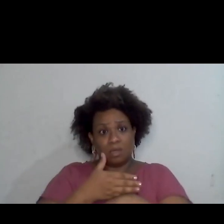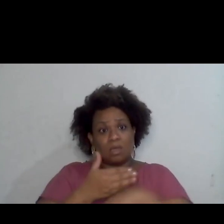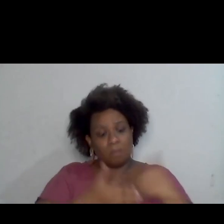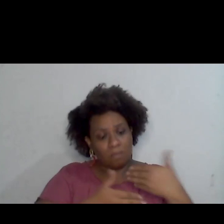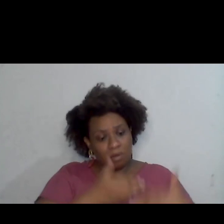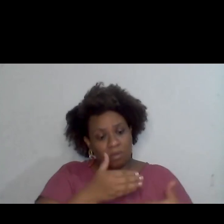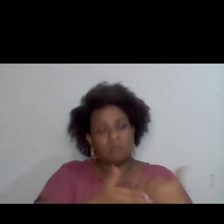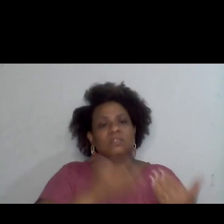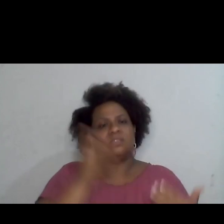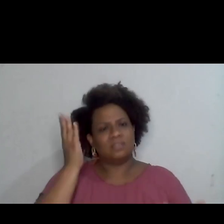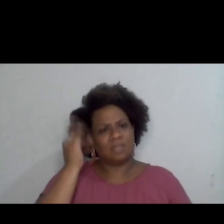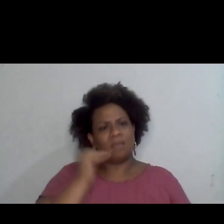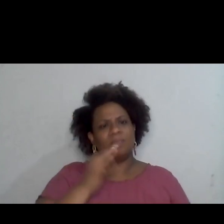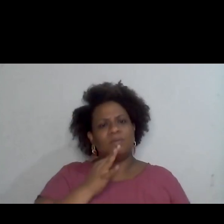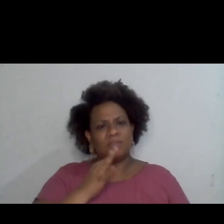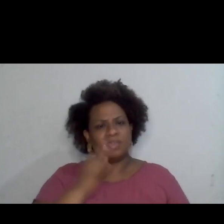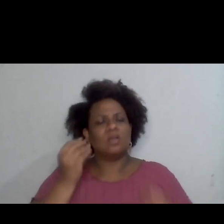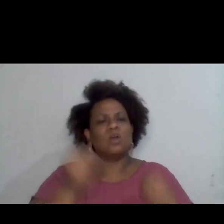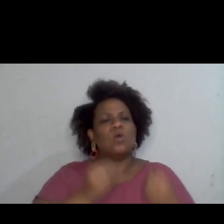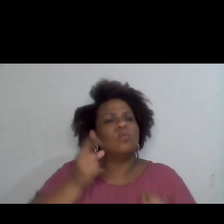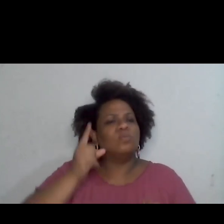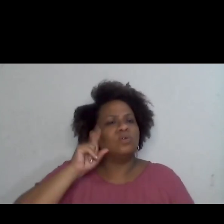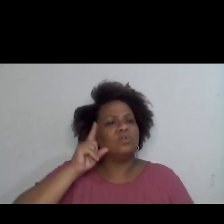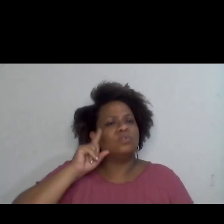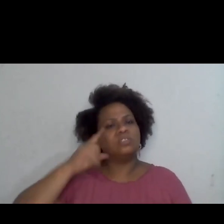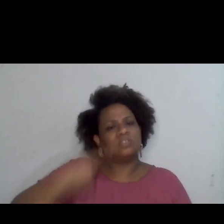acompanham como foi o dia a dia. Então, eu vou começar falando